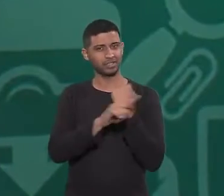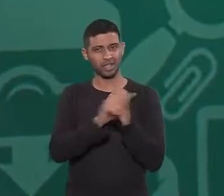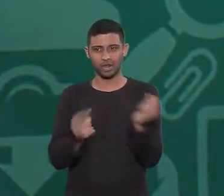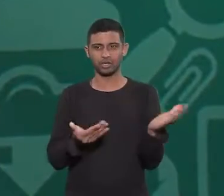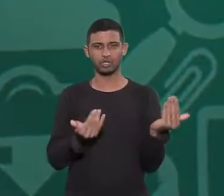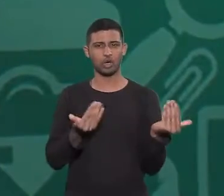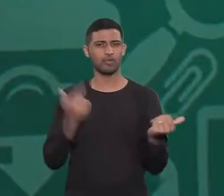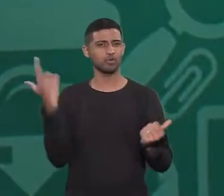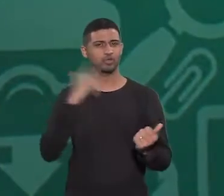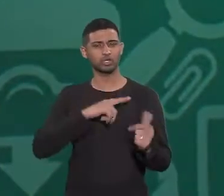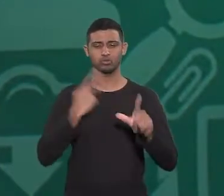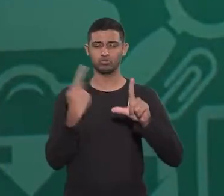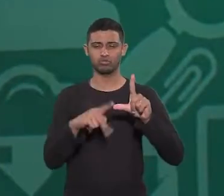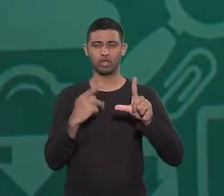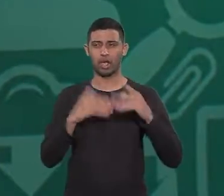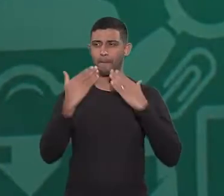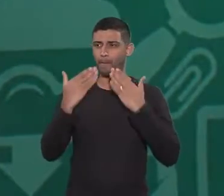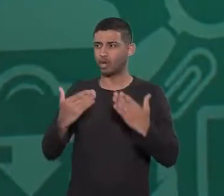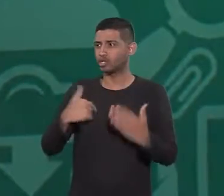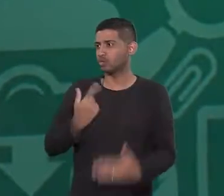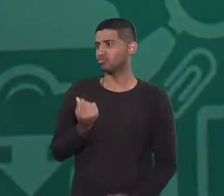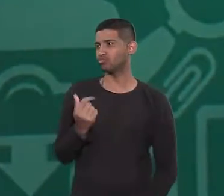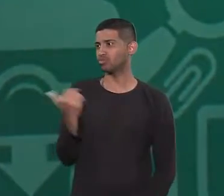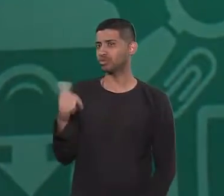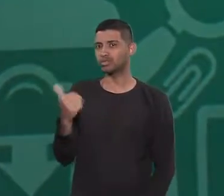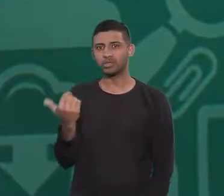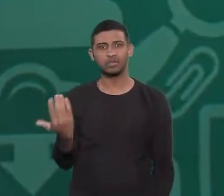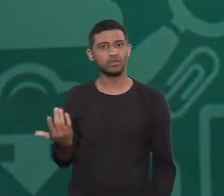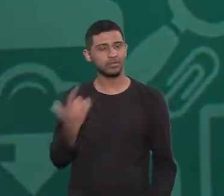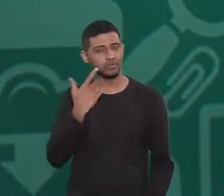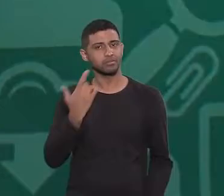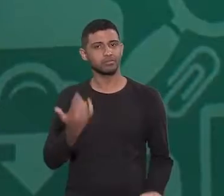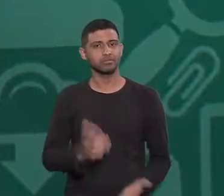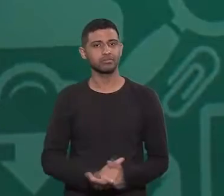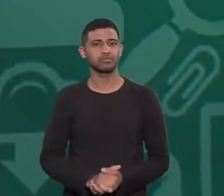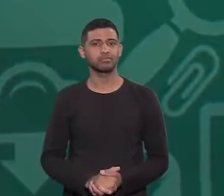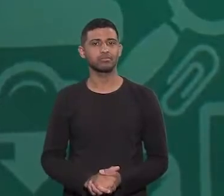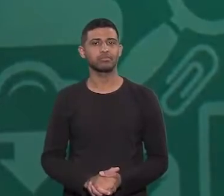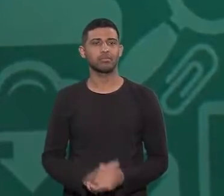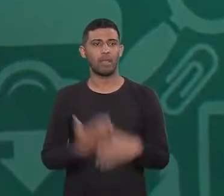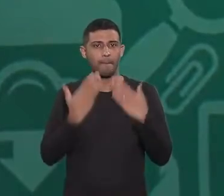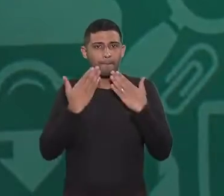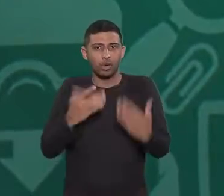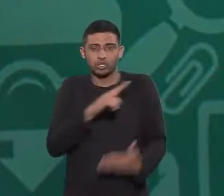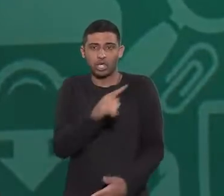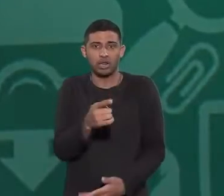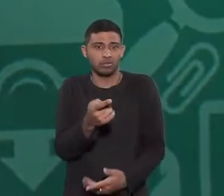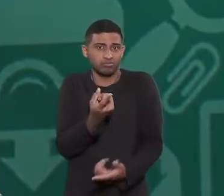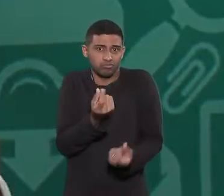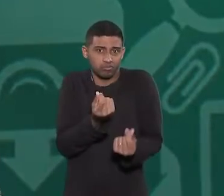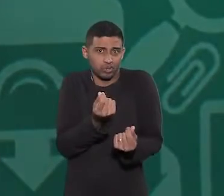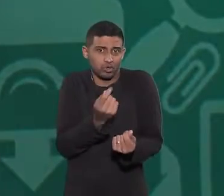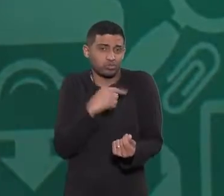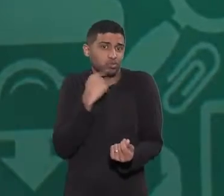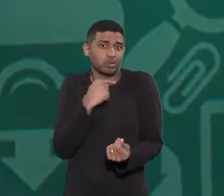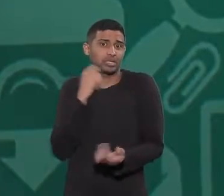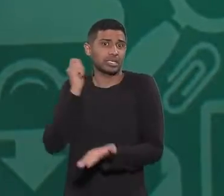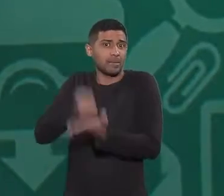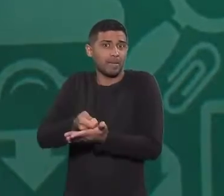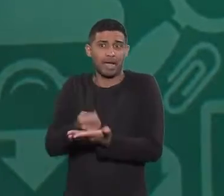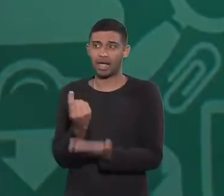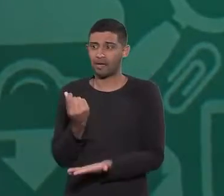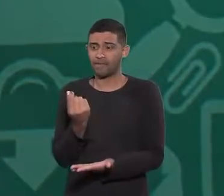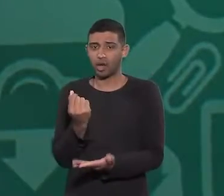aquele jovem o direito ao passe livre, comprovando a sua hipossuficiência, ou seja, comprovando a sua plena incapacidade econômica